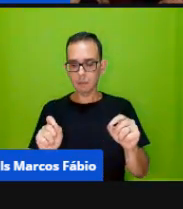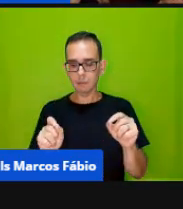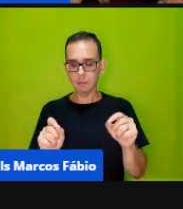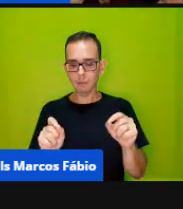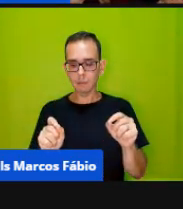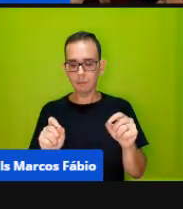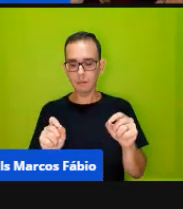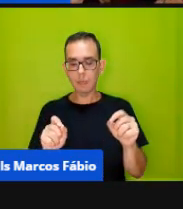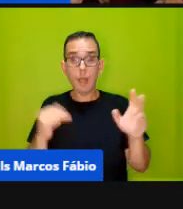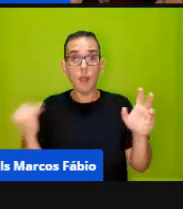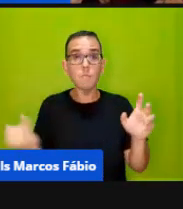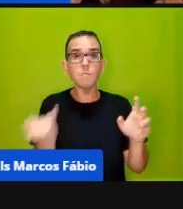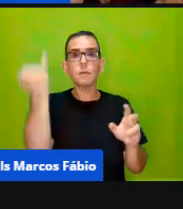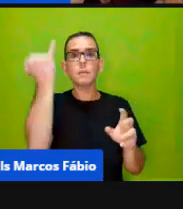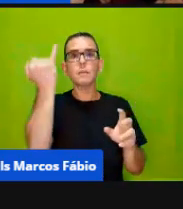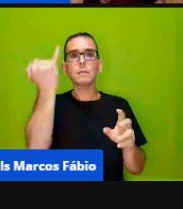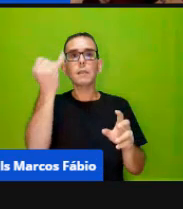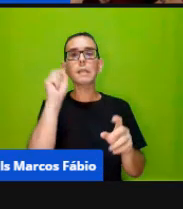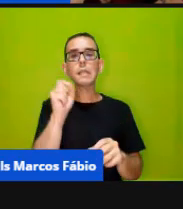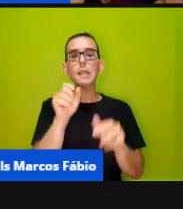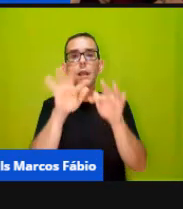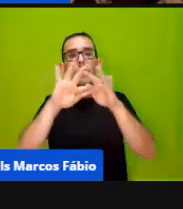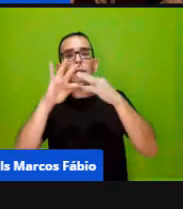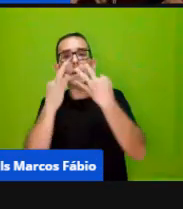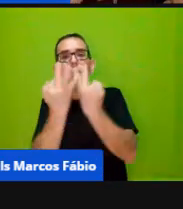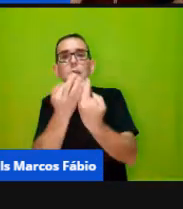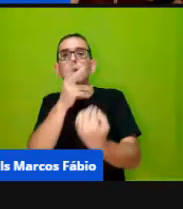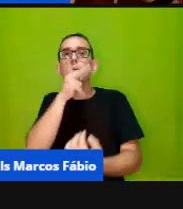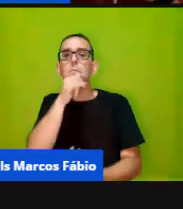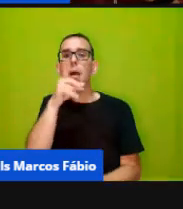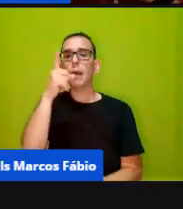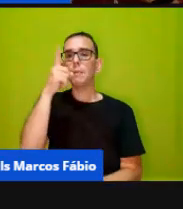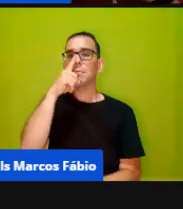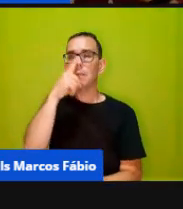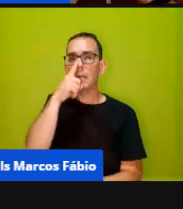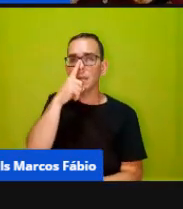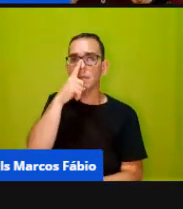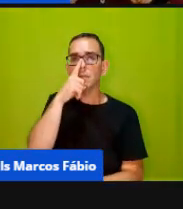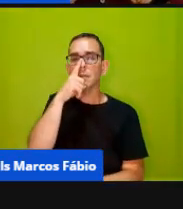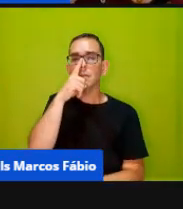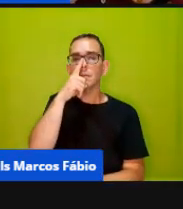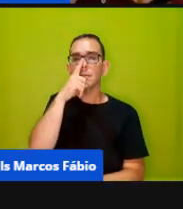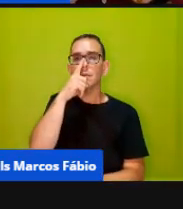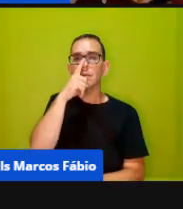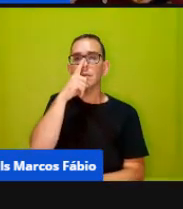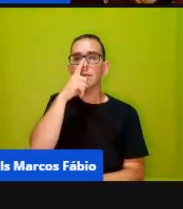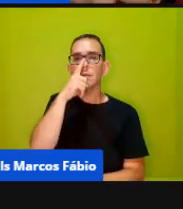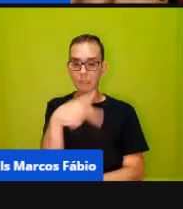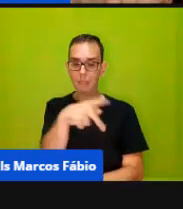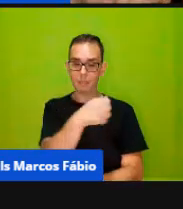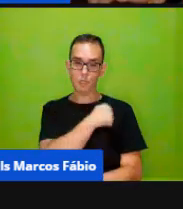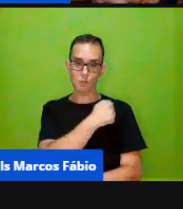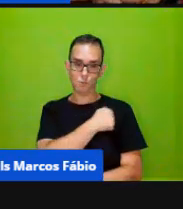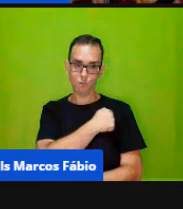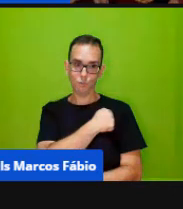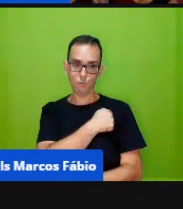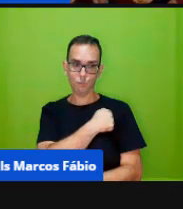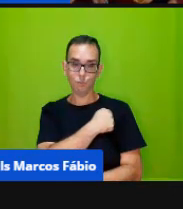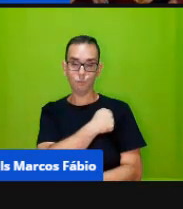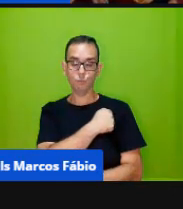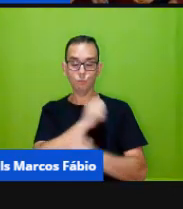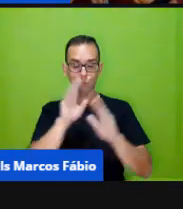a importância que os pais, né? Que os pais dão para essa atividade